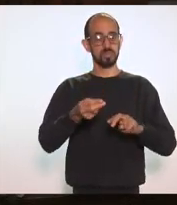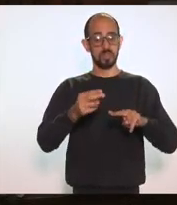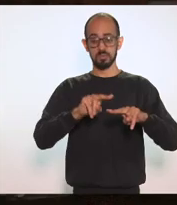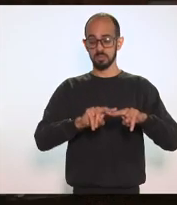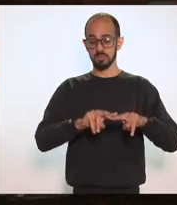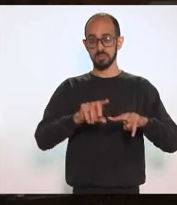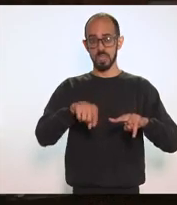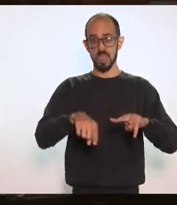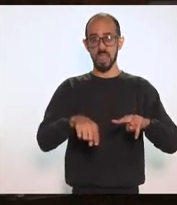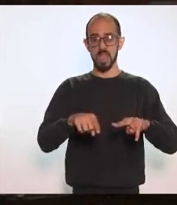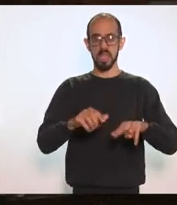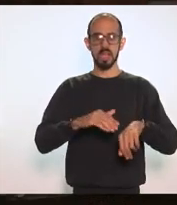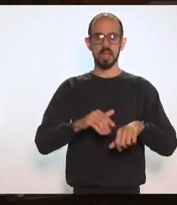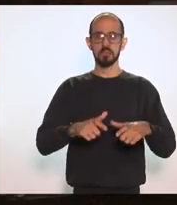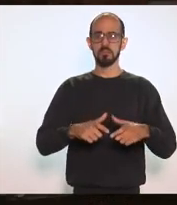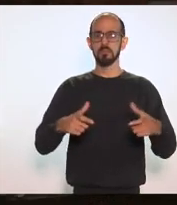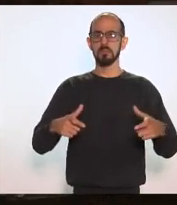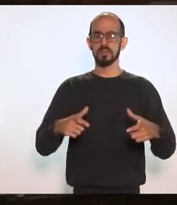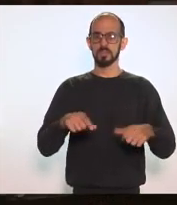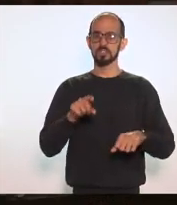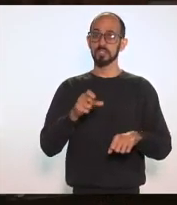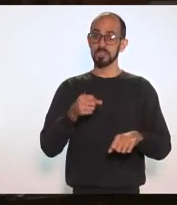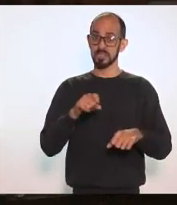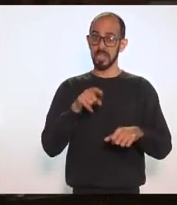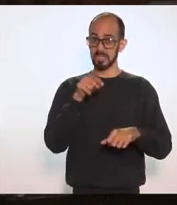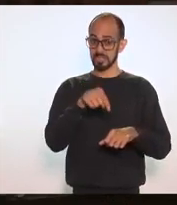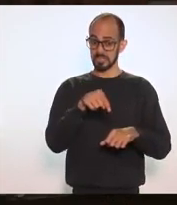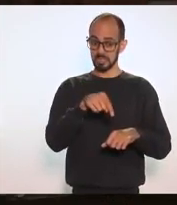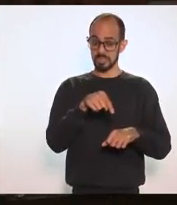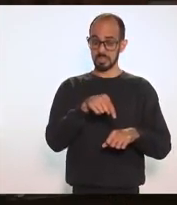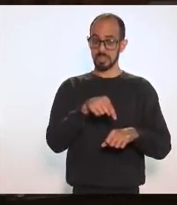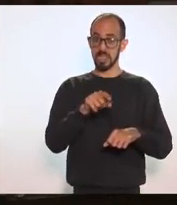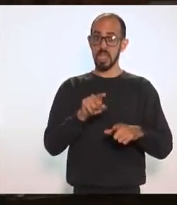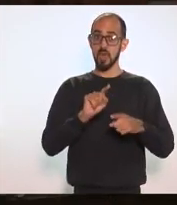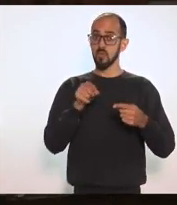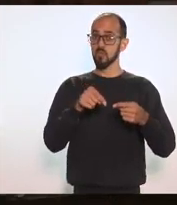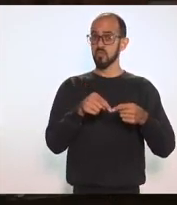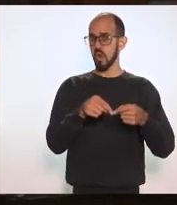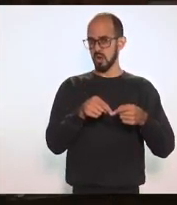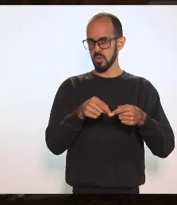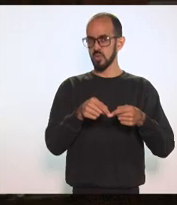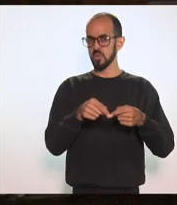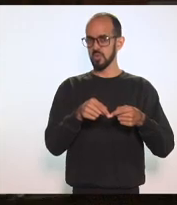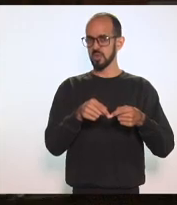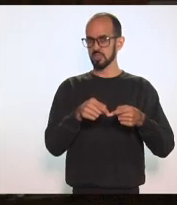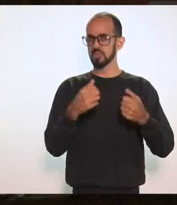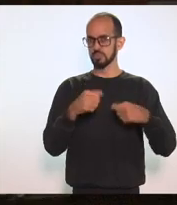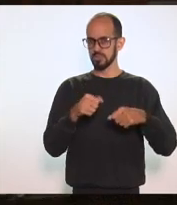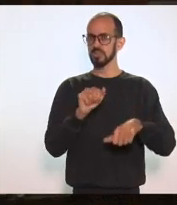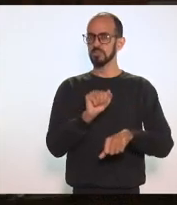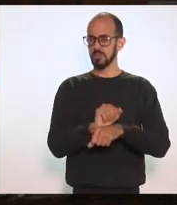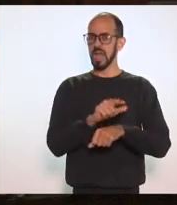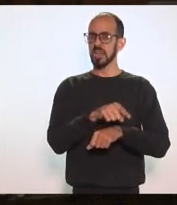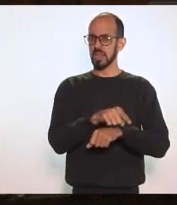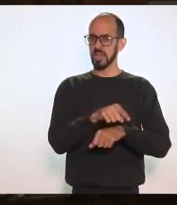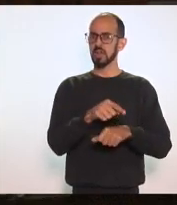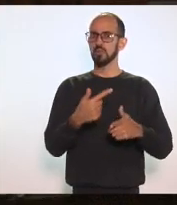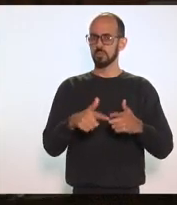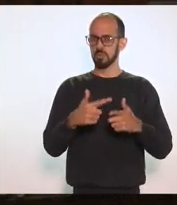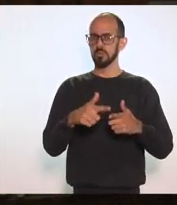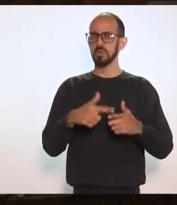ali é um foco importante de transmissão, de contágio, evidentemente que é preciso conter, né, a situação da